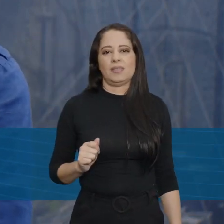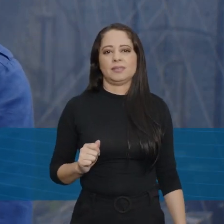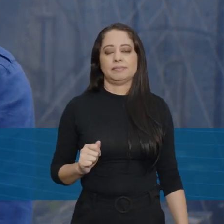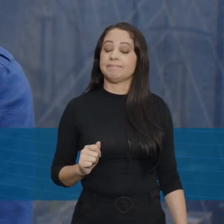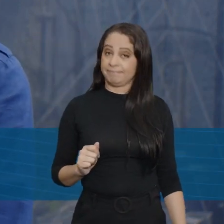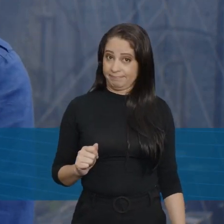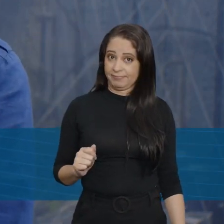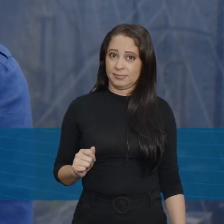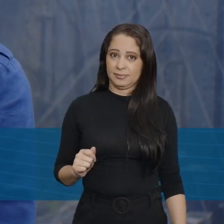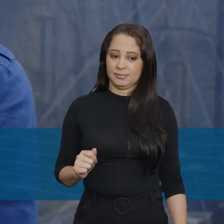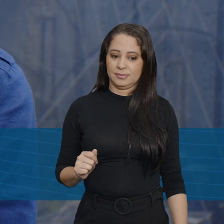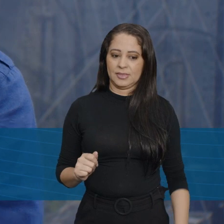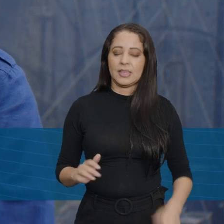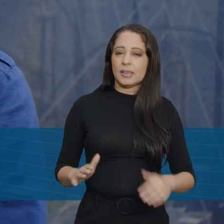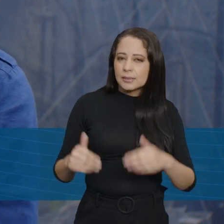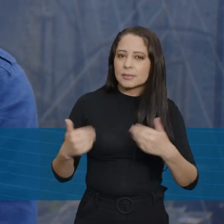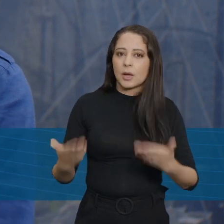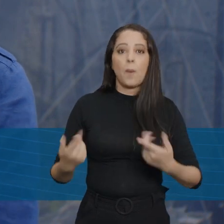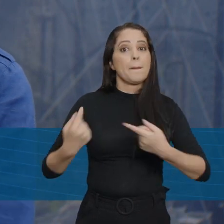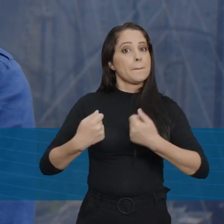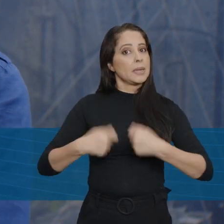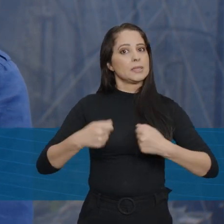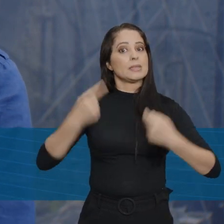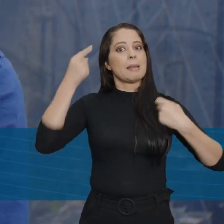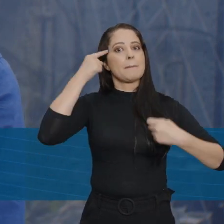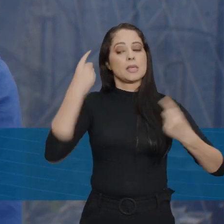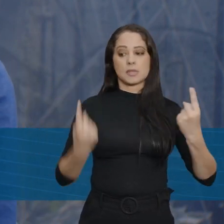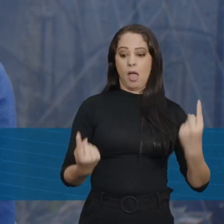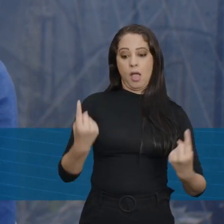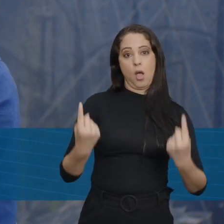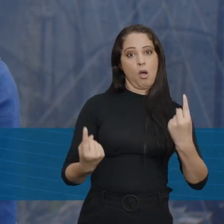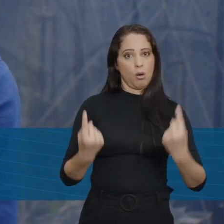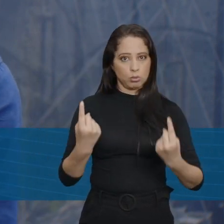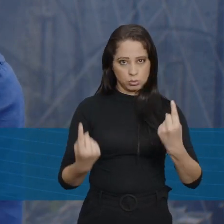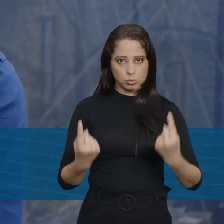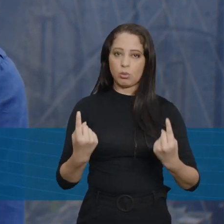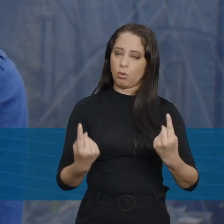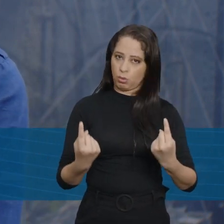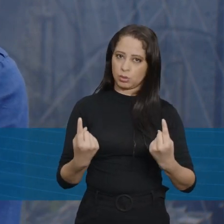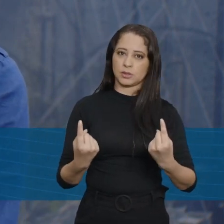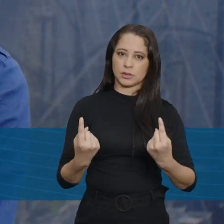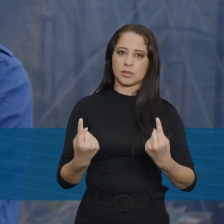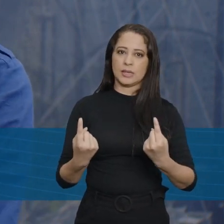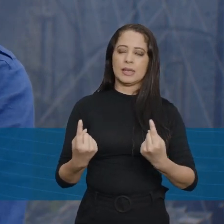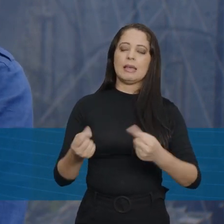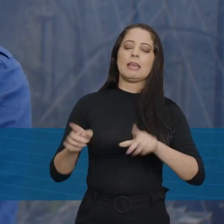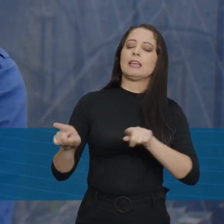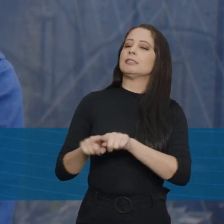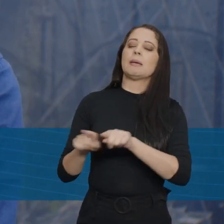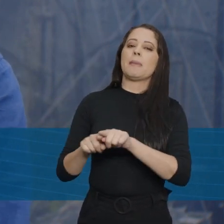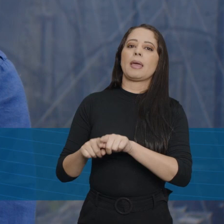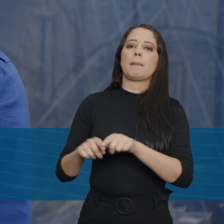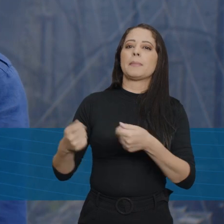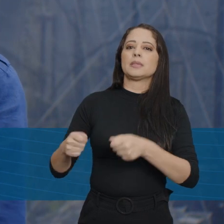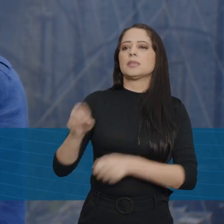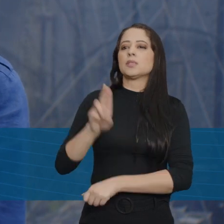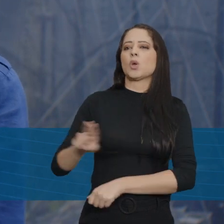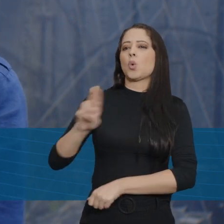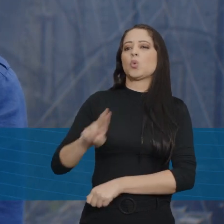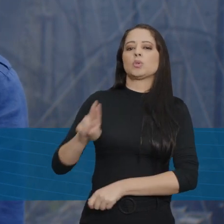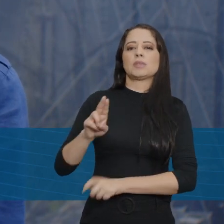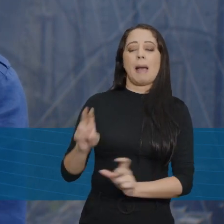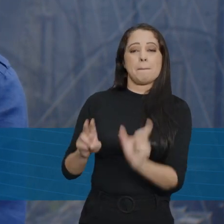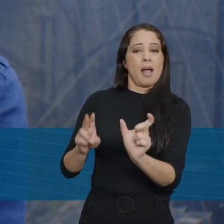mais forte, ela tem que lidar, né? Então, a gente tem que pensar nesse sentido, assim, o quanto a gente consegue usar esse termo também da